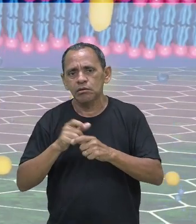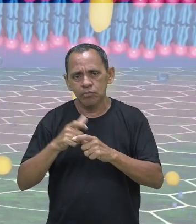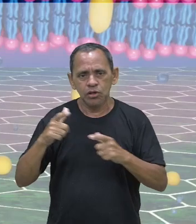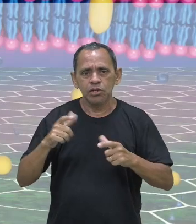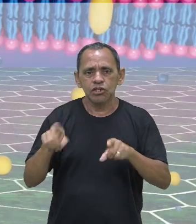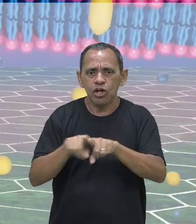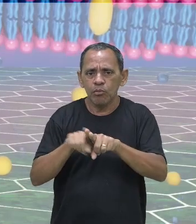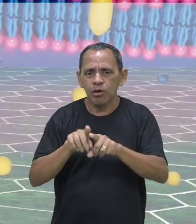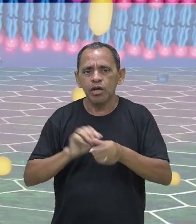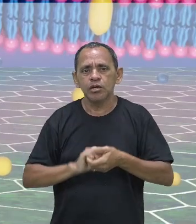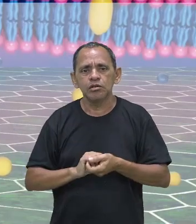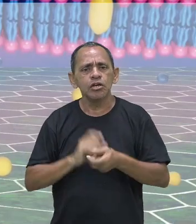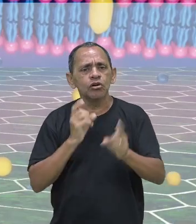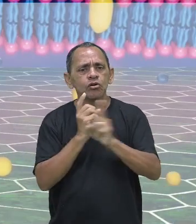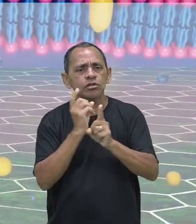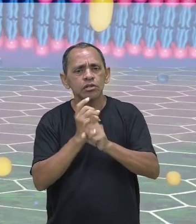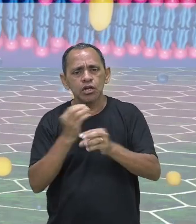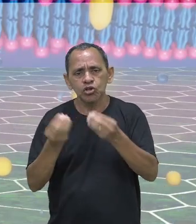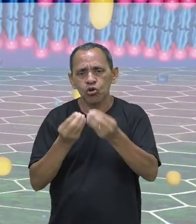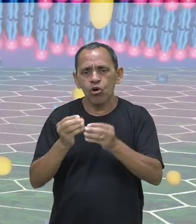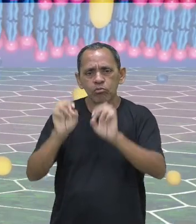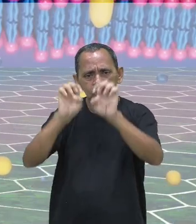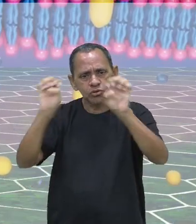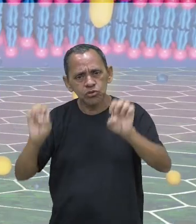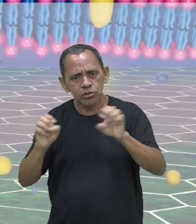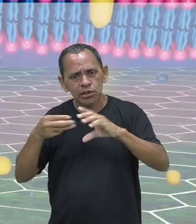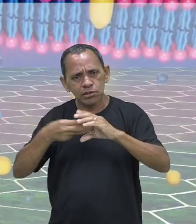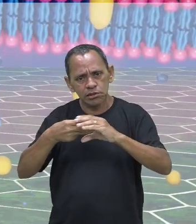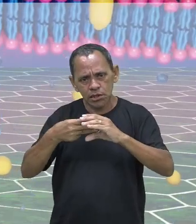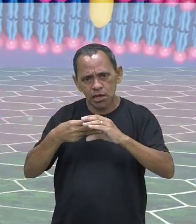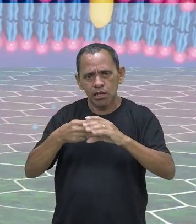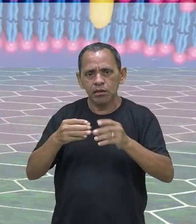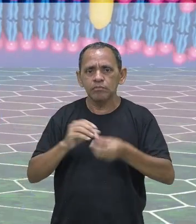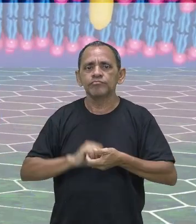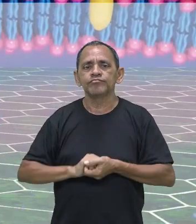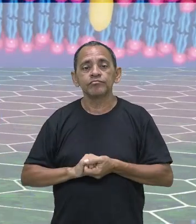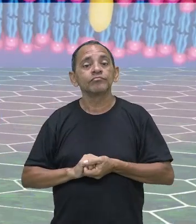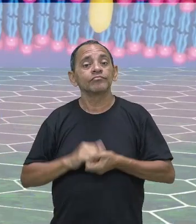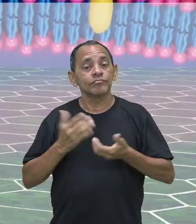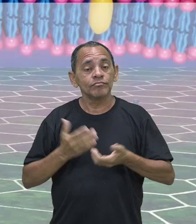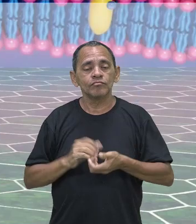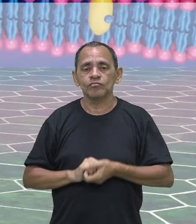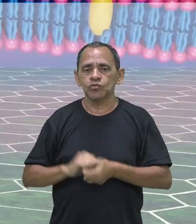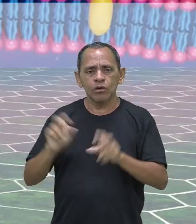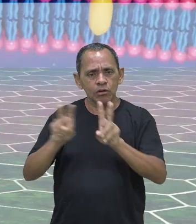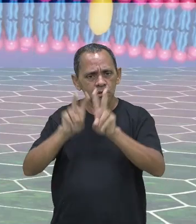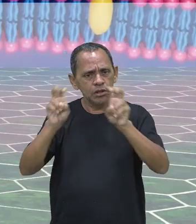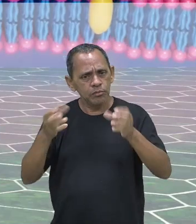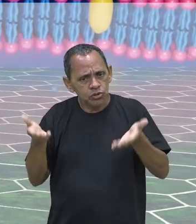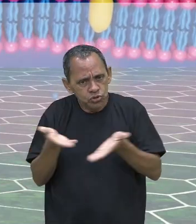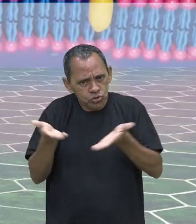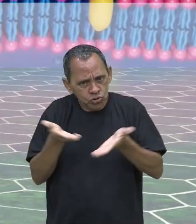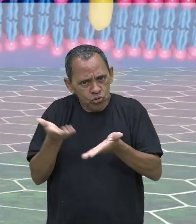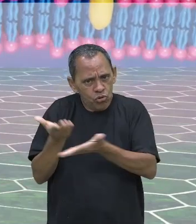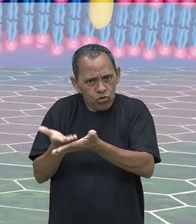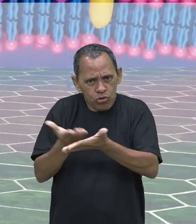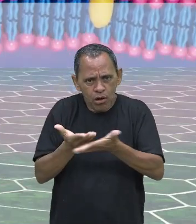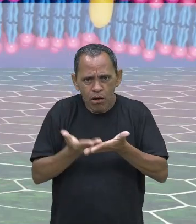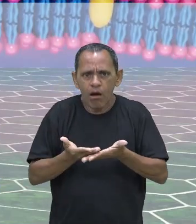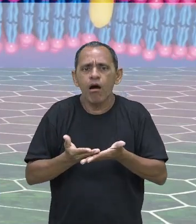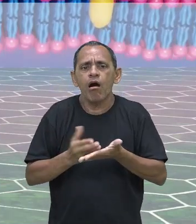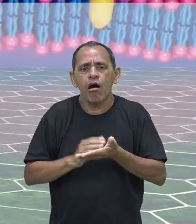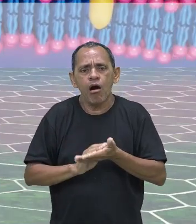esta estrutura celular? Então, este será o assunto da nossa aula, em que nós vamos desvendar